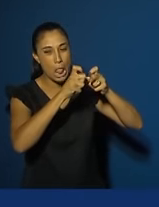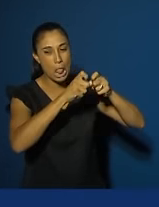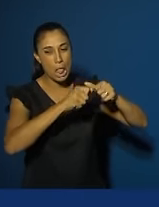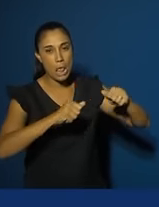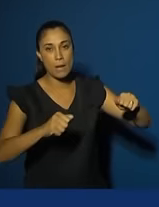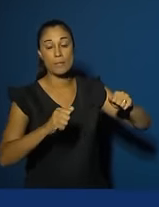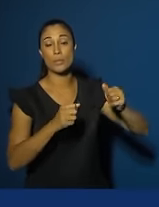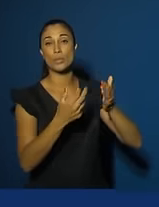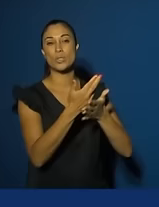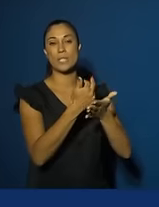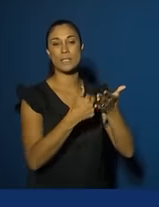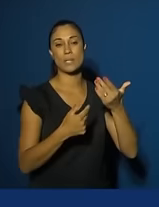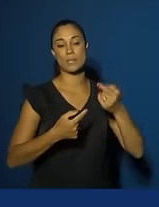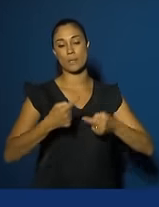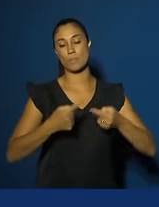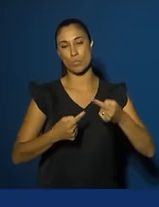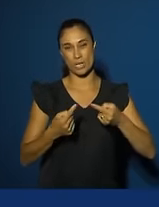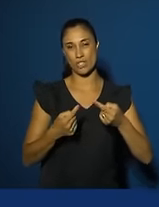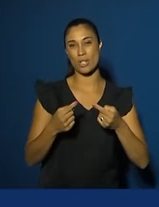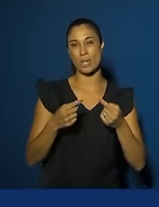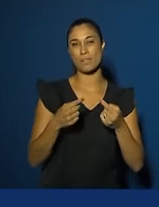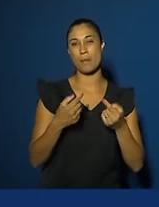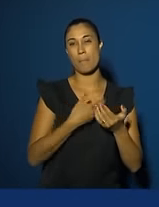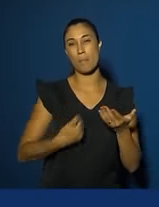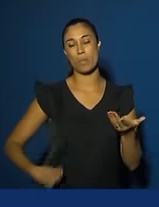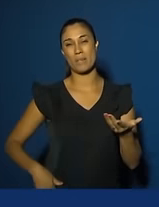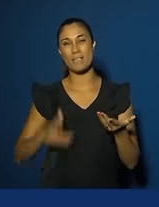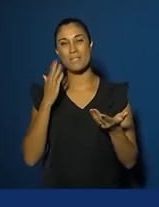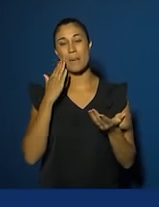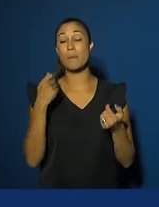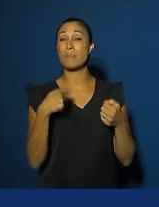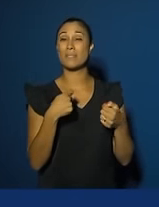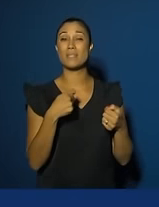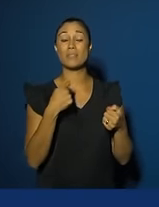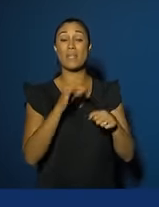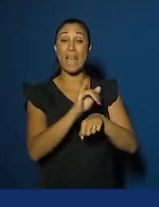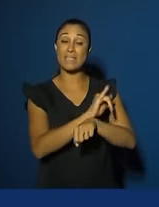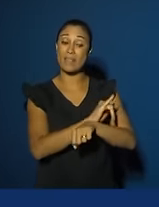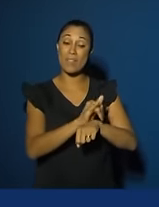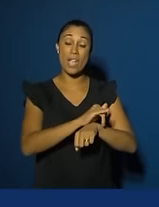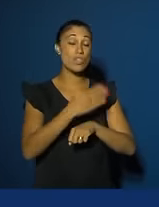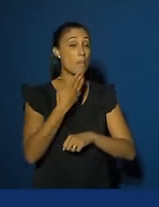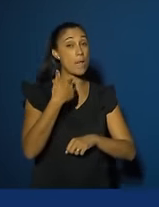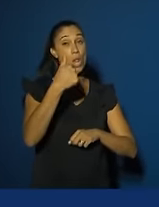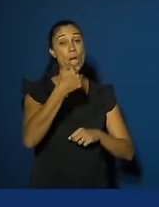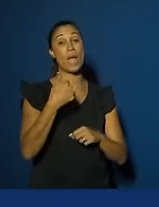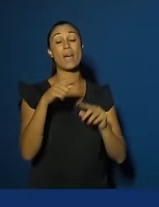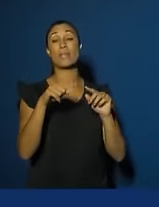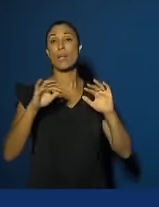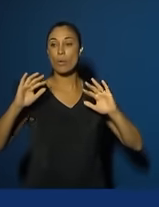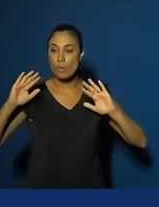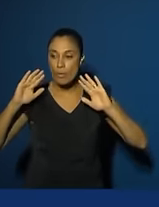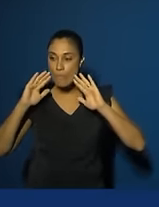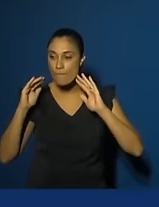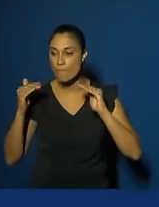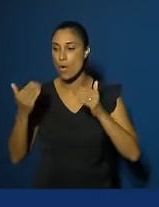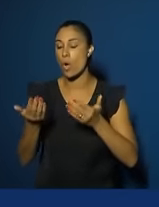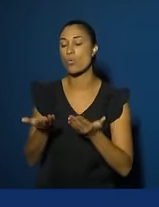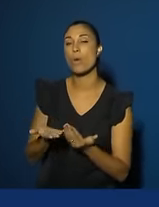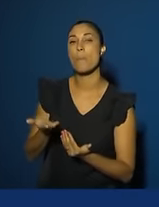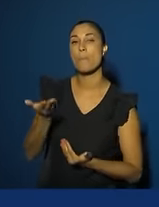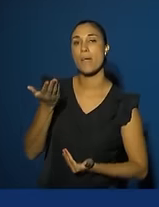desenhos das políticas públicas então precisa melhorar os desenhos isso faz com que a focalização